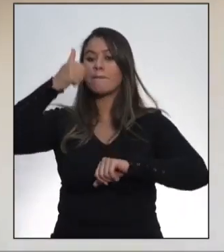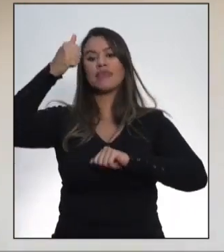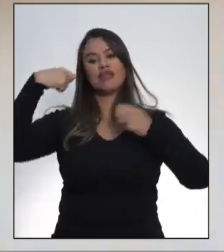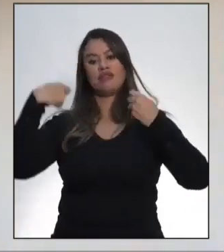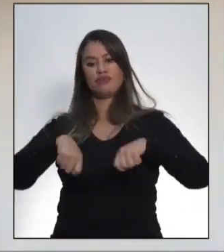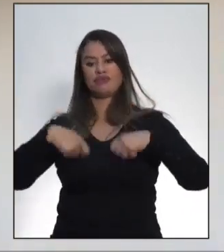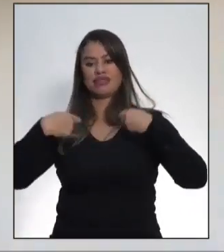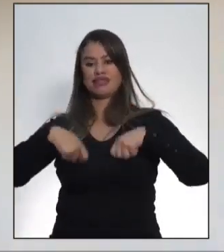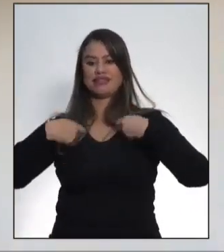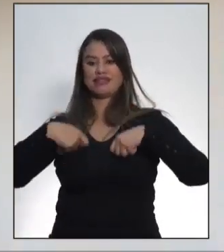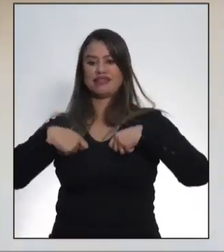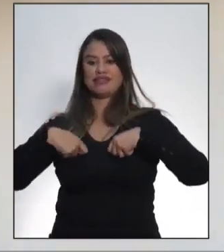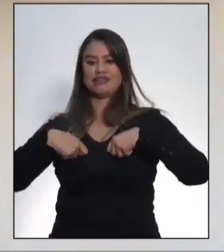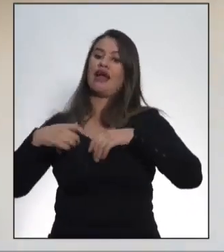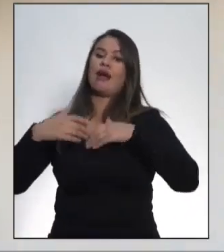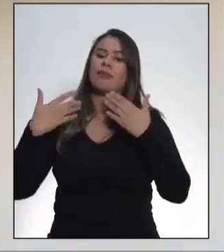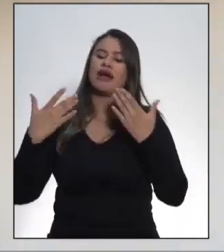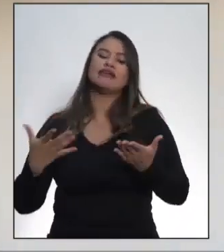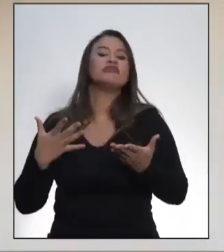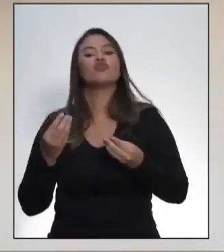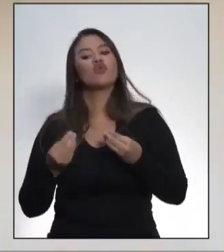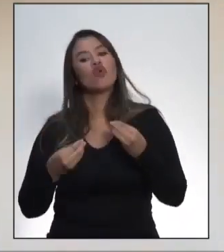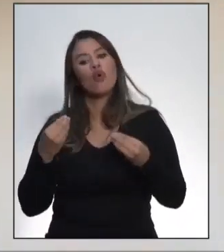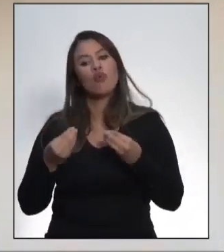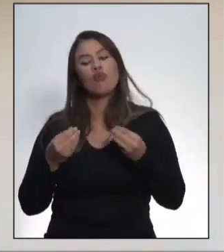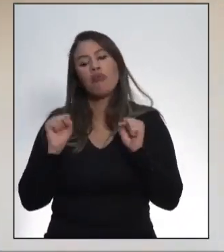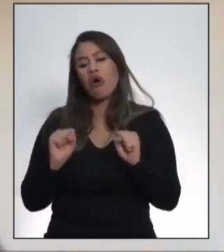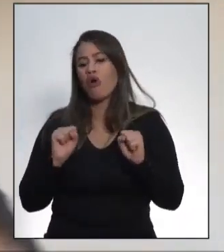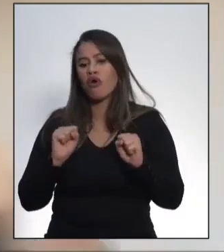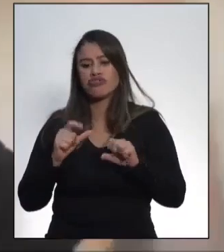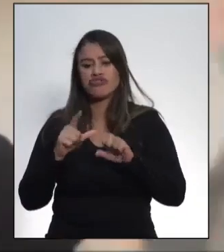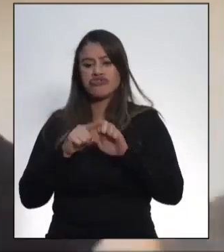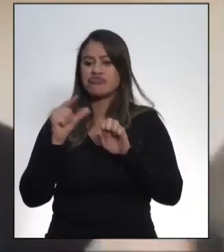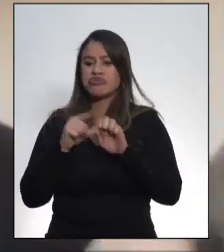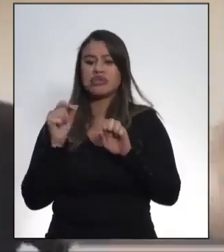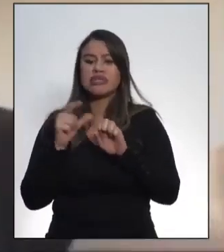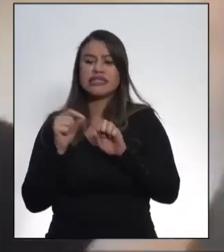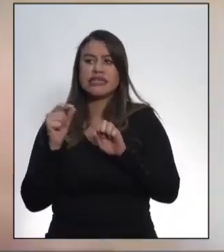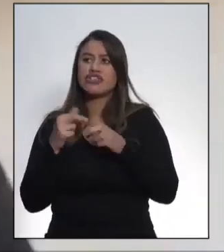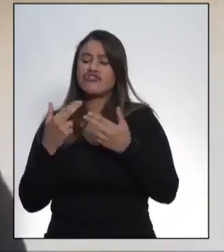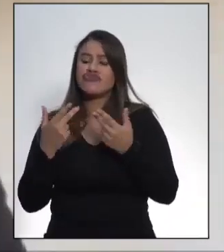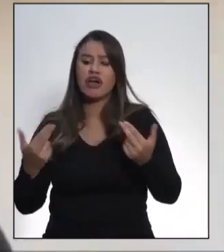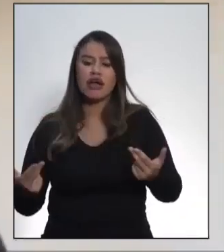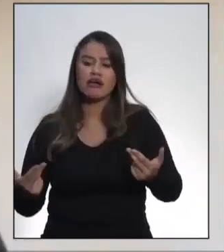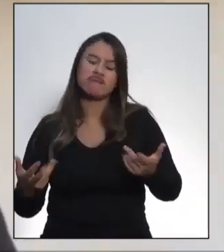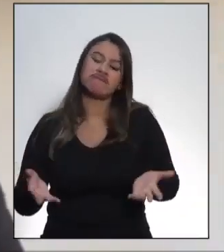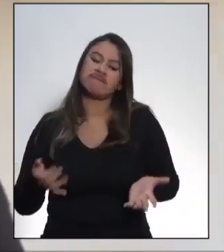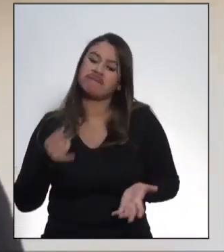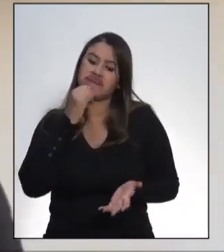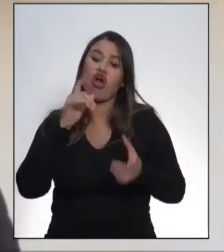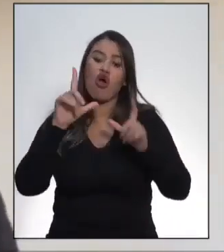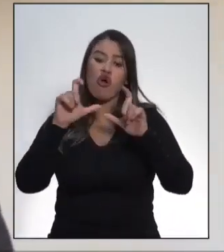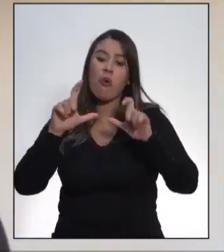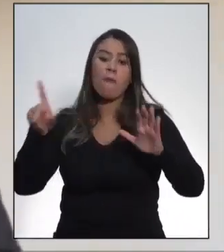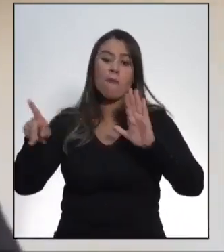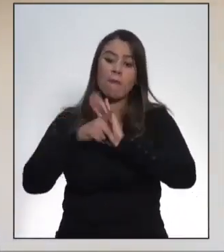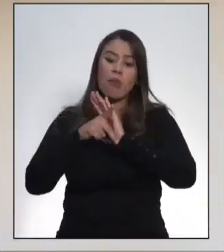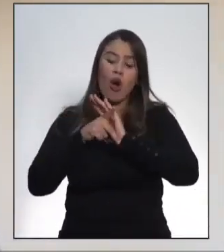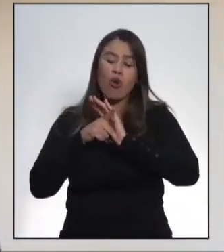quer empreender, você pode ser uma fotógrafa de casamento e você vai fotografar casamentos. Você pode ser uma